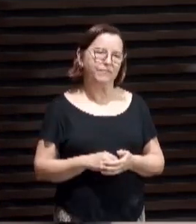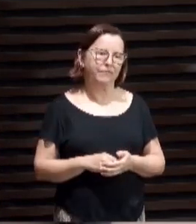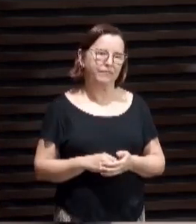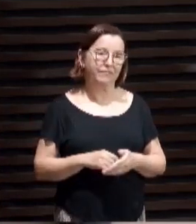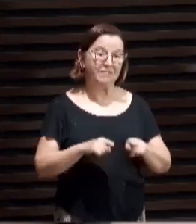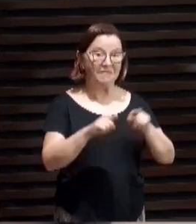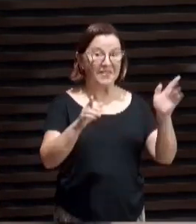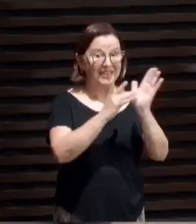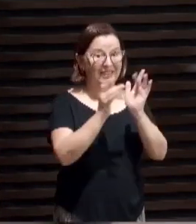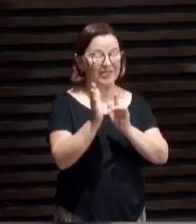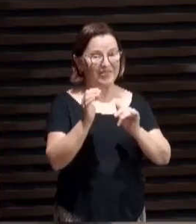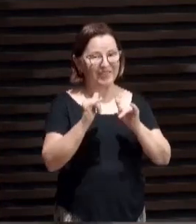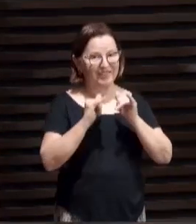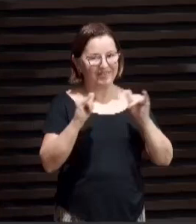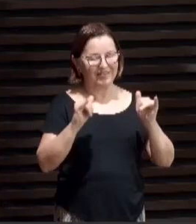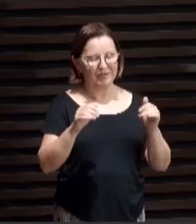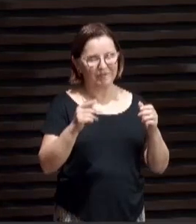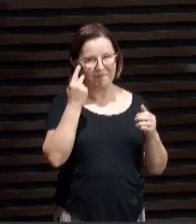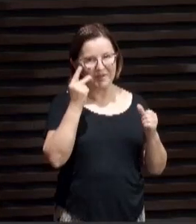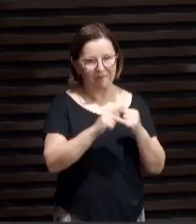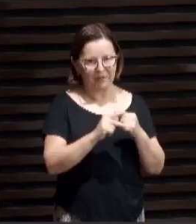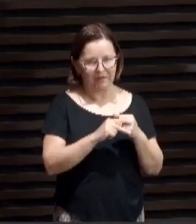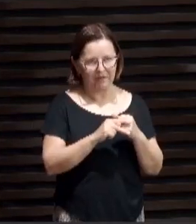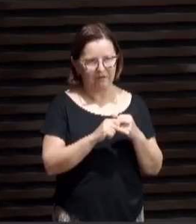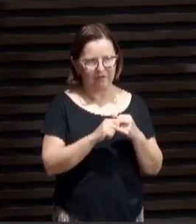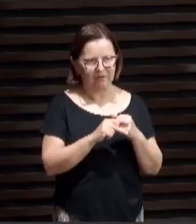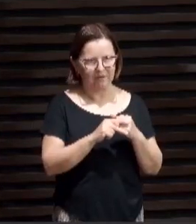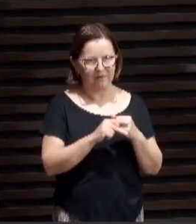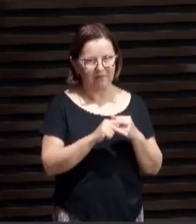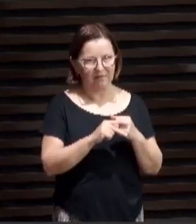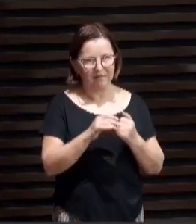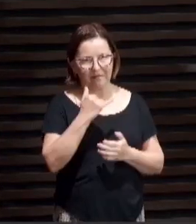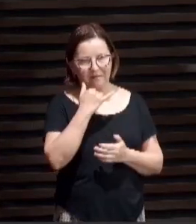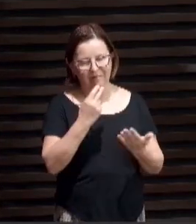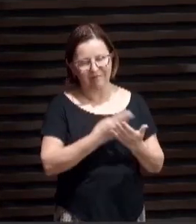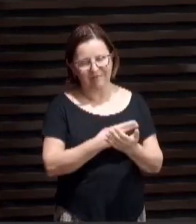Mas Jesus disse a Pedro, mete a espada. Lucas 18.